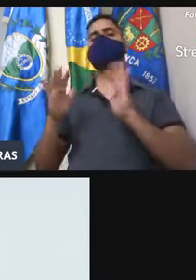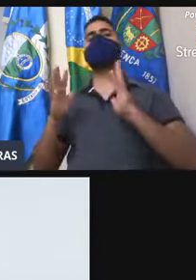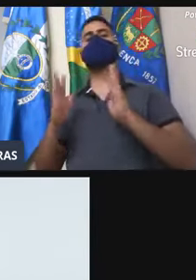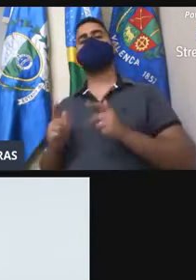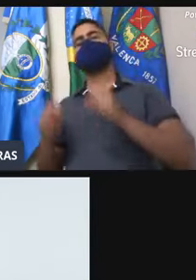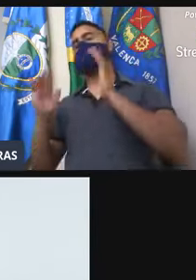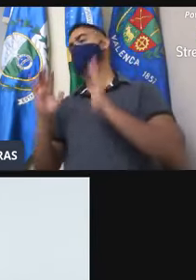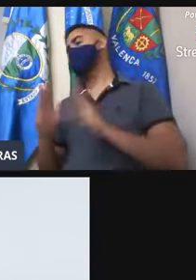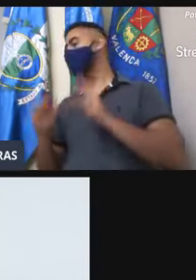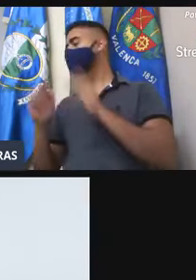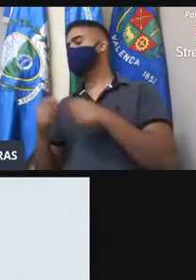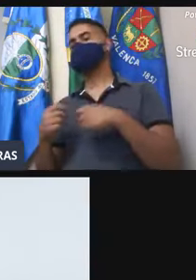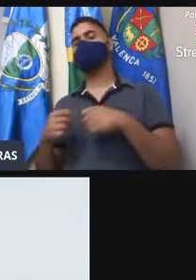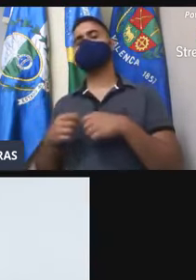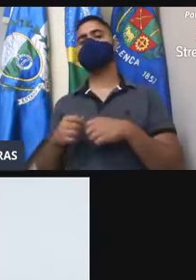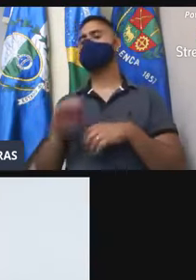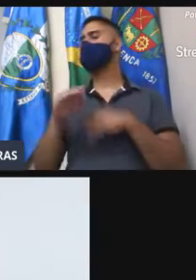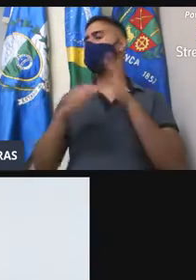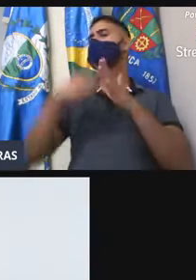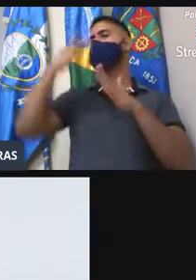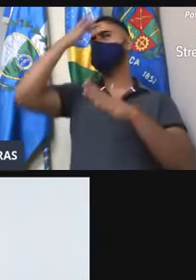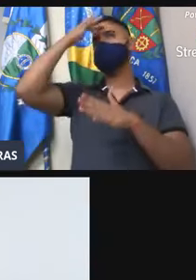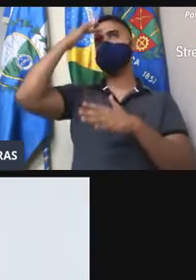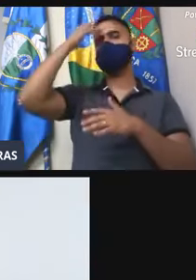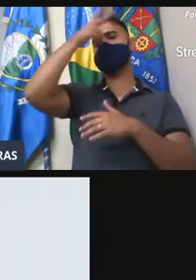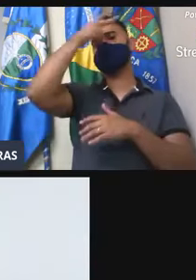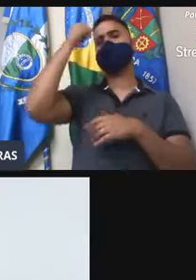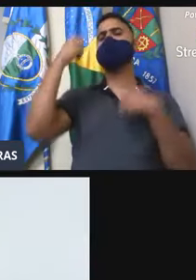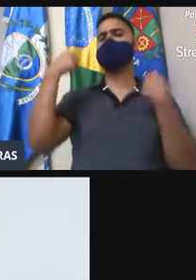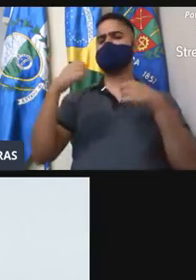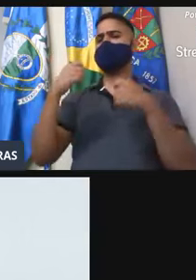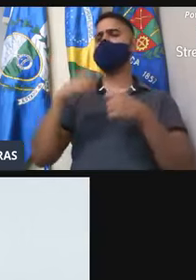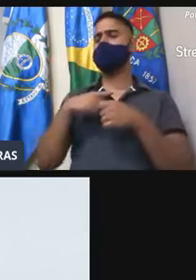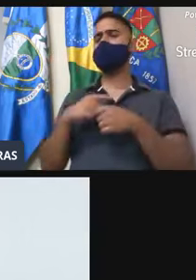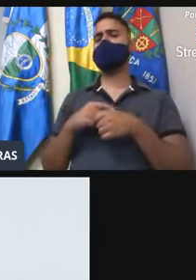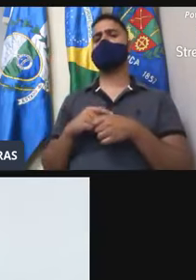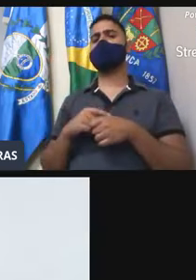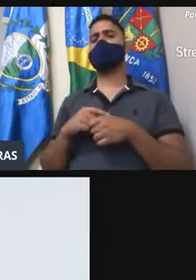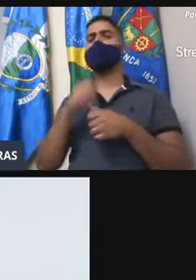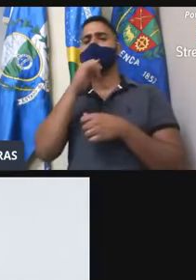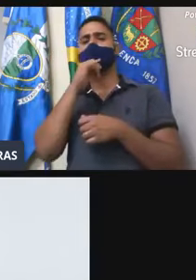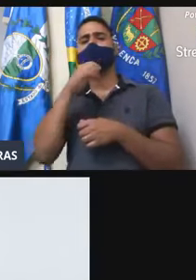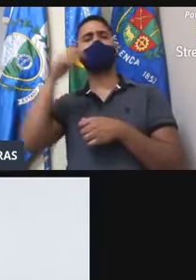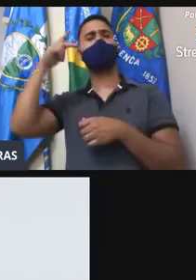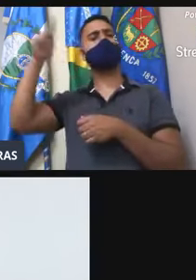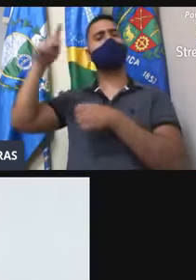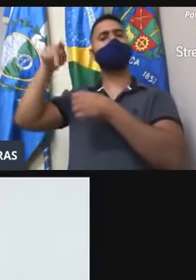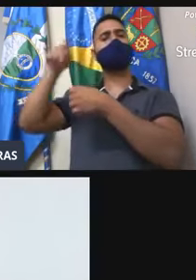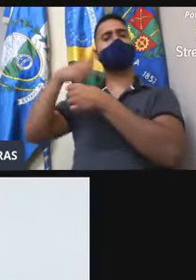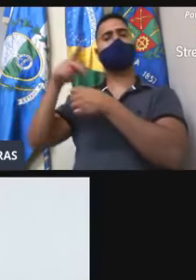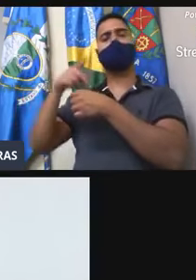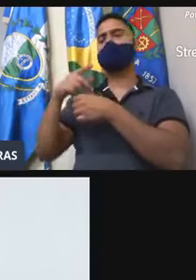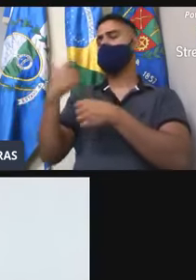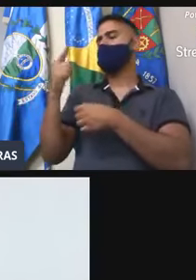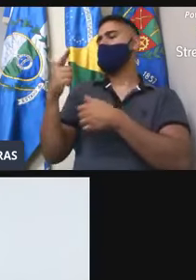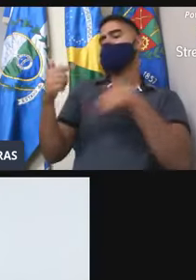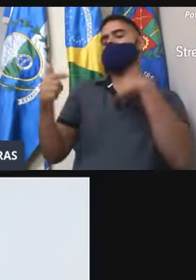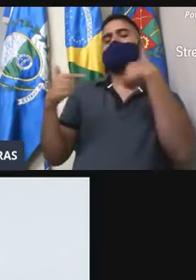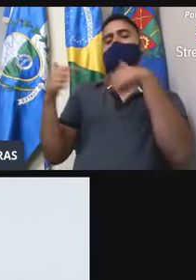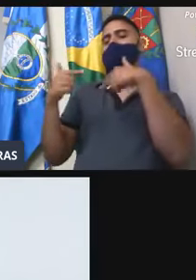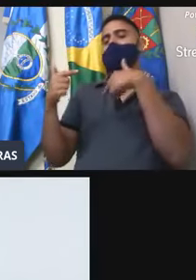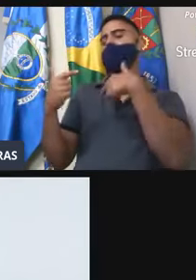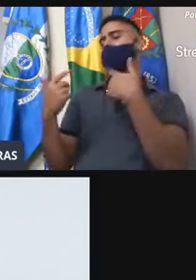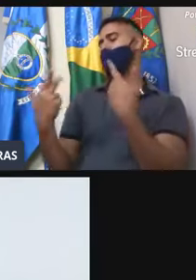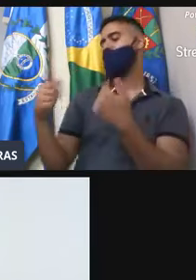é obrigação básica de todo gestor público. Mas eu vejo que lá na Suíça os vereadores devem ter menos trabalho do que a gente.